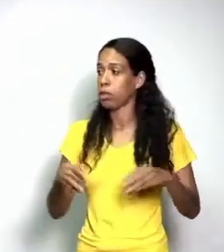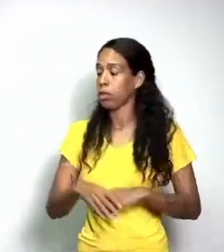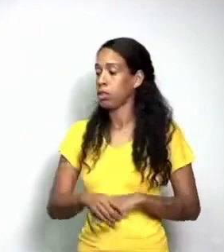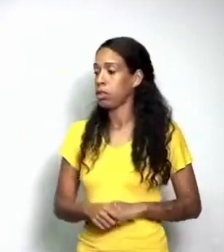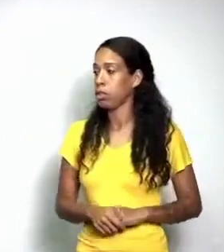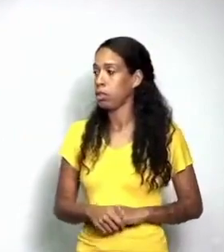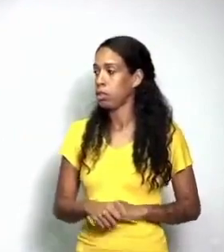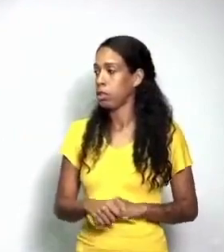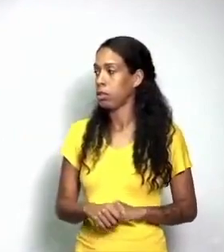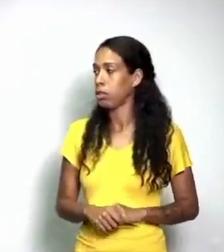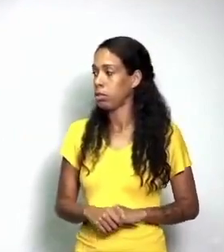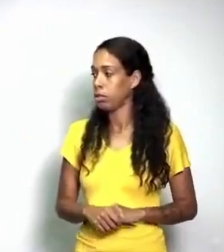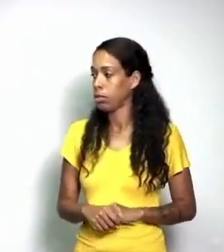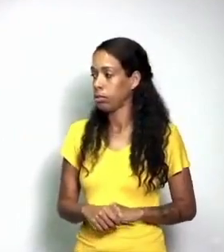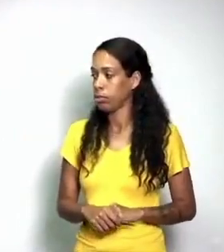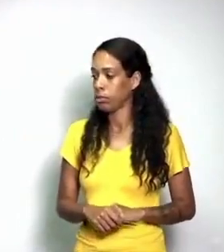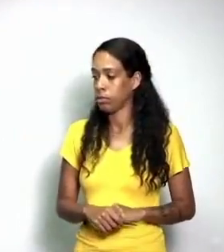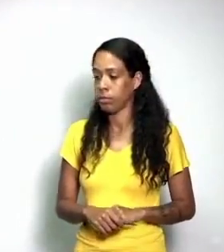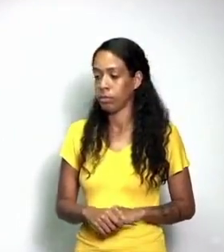Beleza.